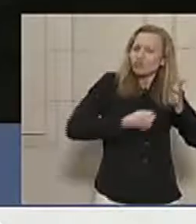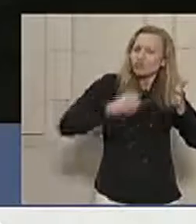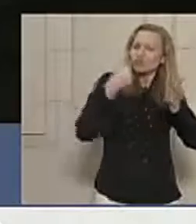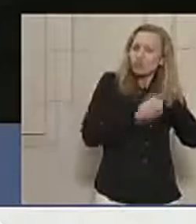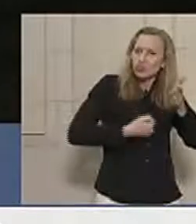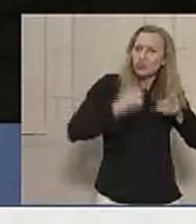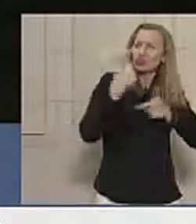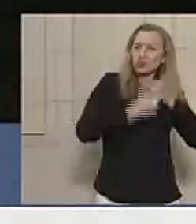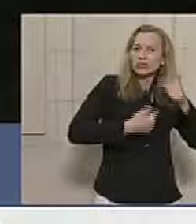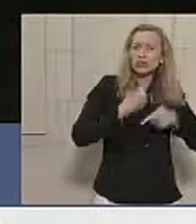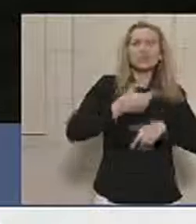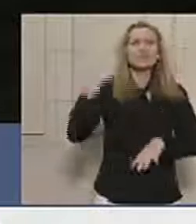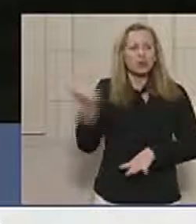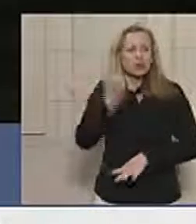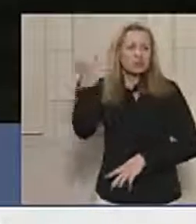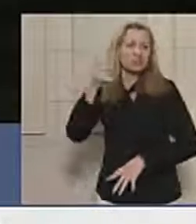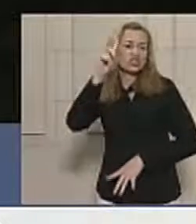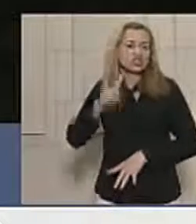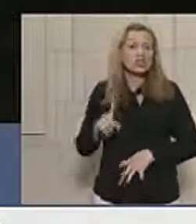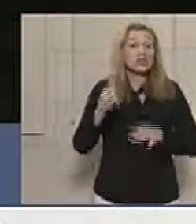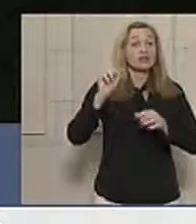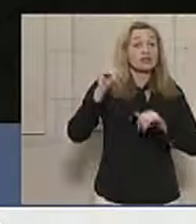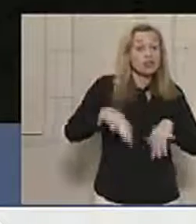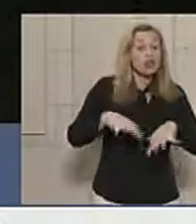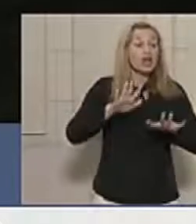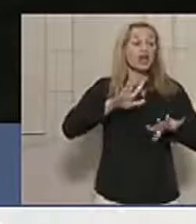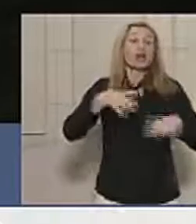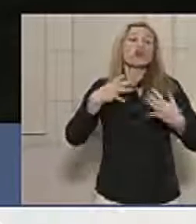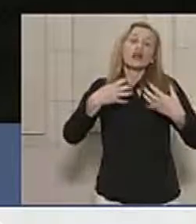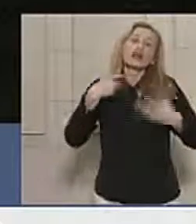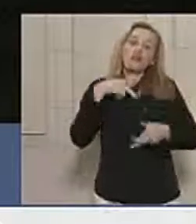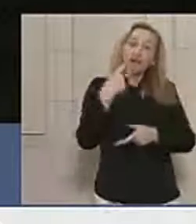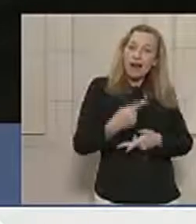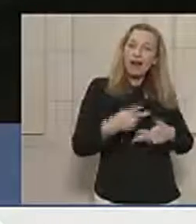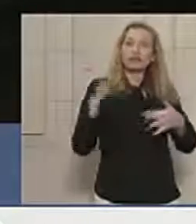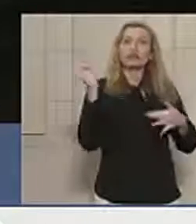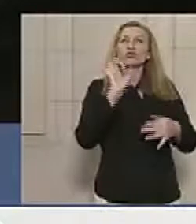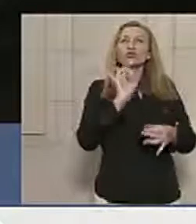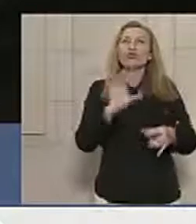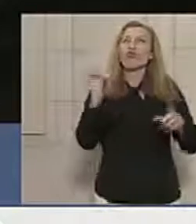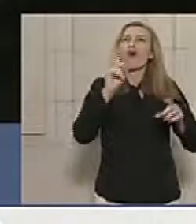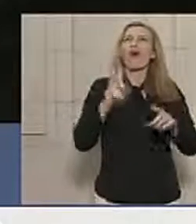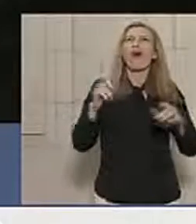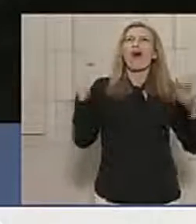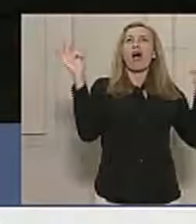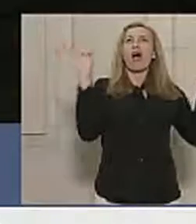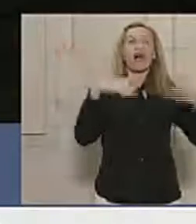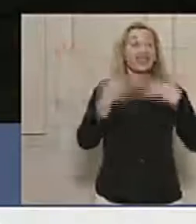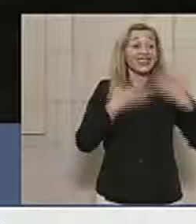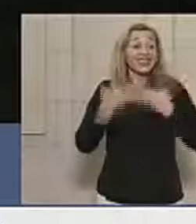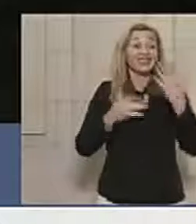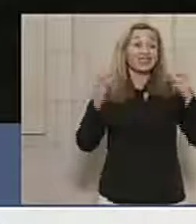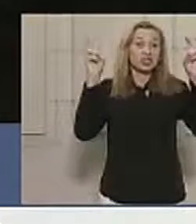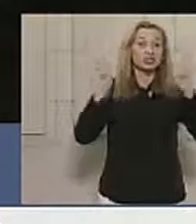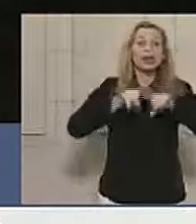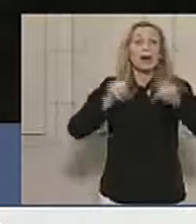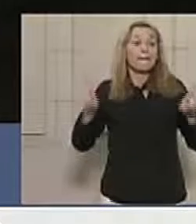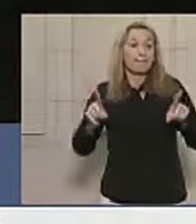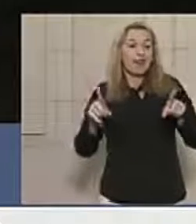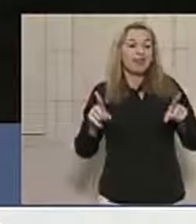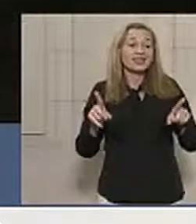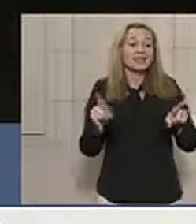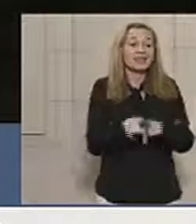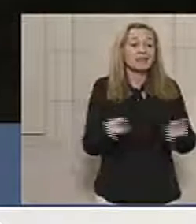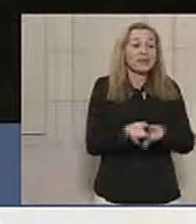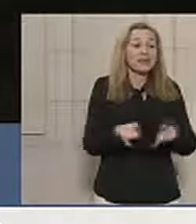dos direitos, enfim. Mas o que eu quero ressaltar é não só o júbilo e a alegria desse registro, dessa notícia, mas o